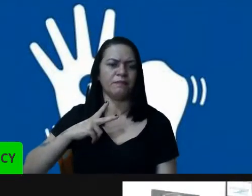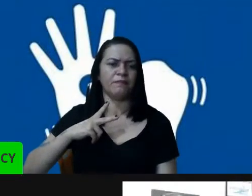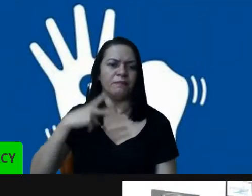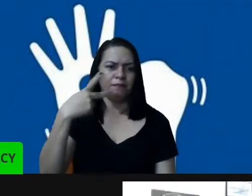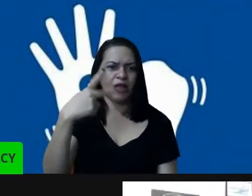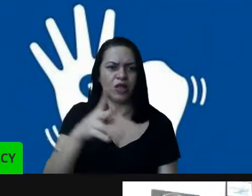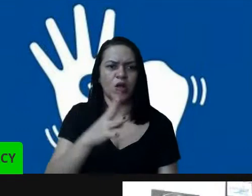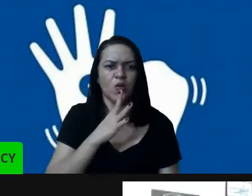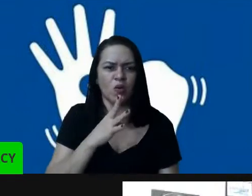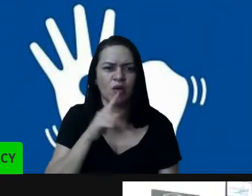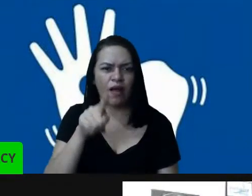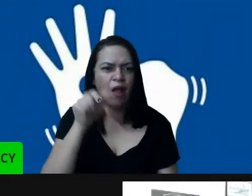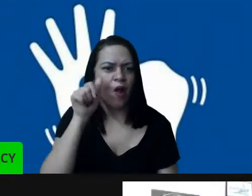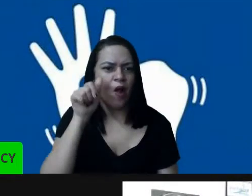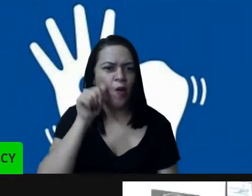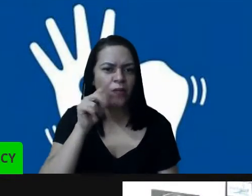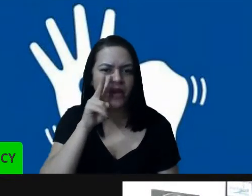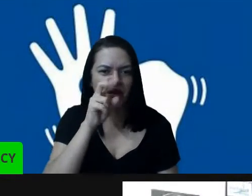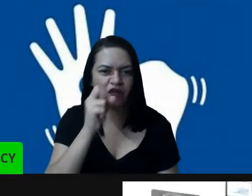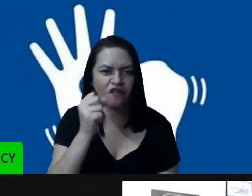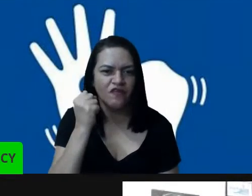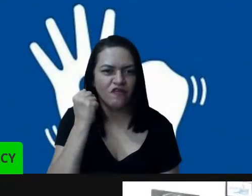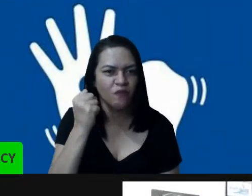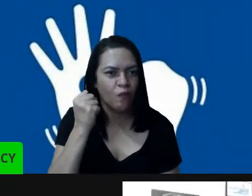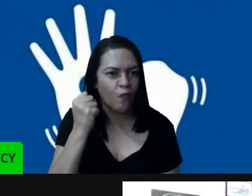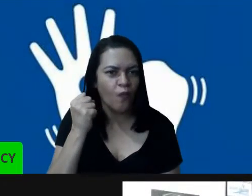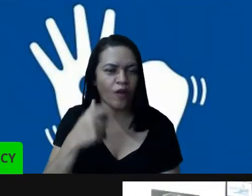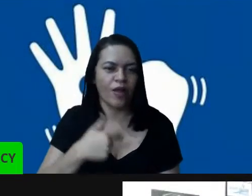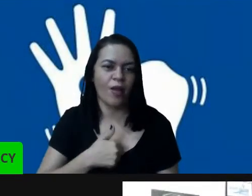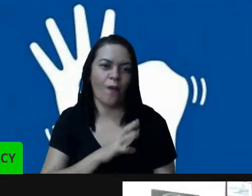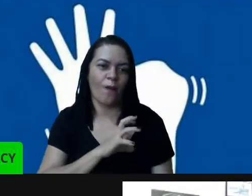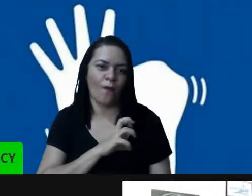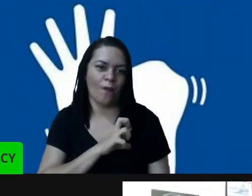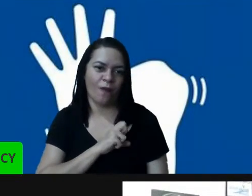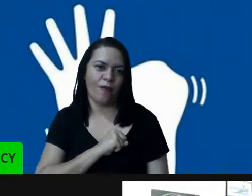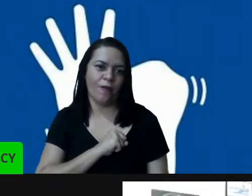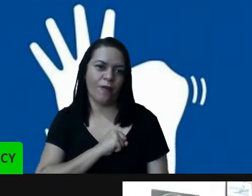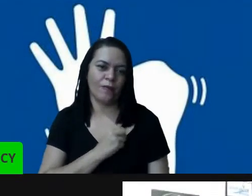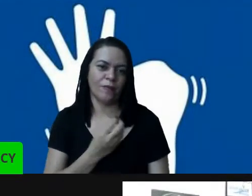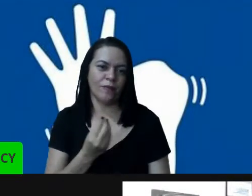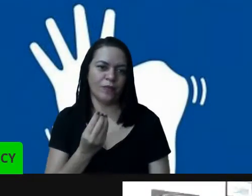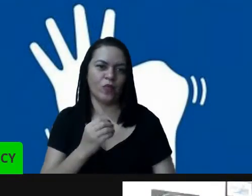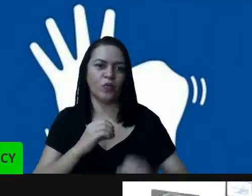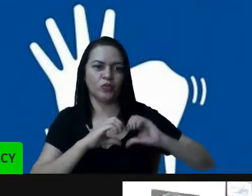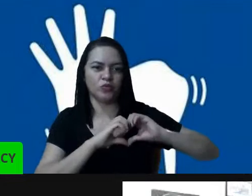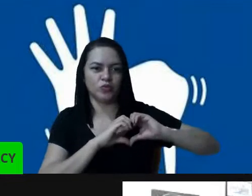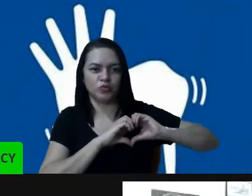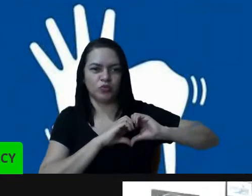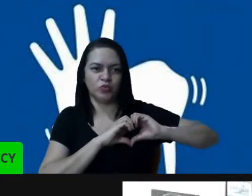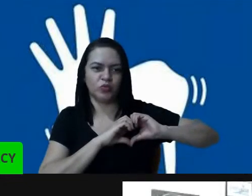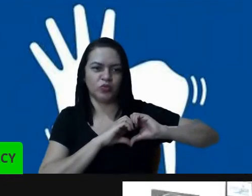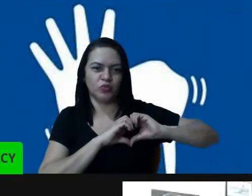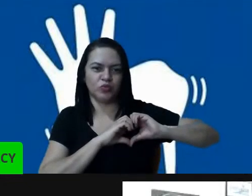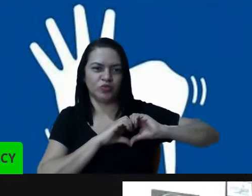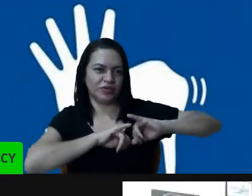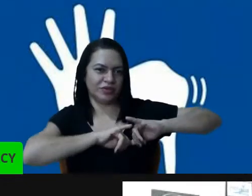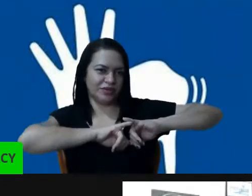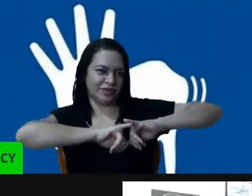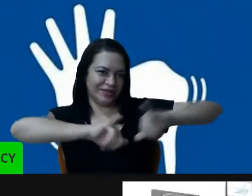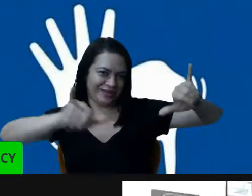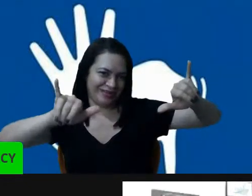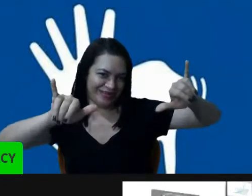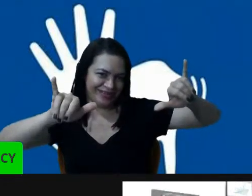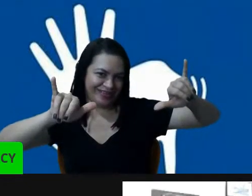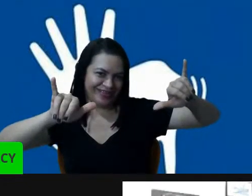muito forte e que eu amo muito no meu coração. Eu tô aqui declarando para você, é